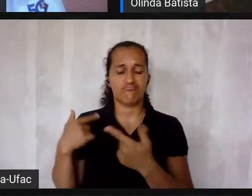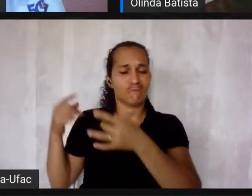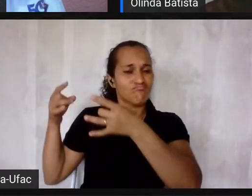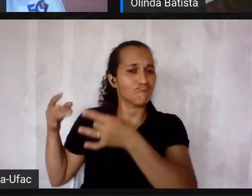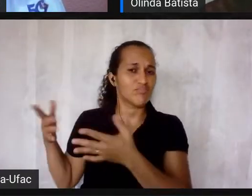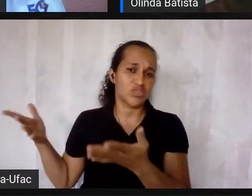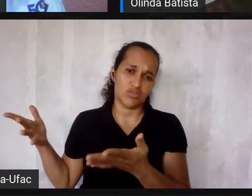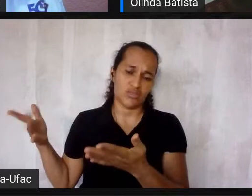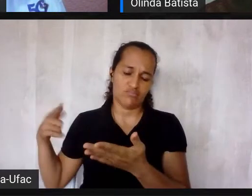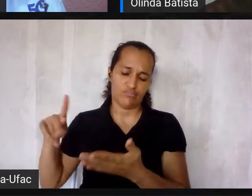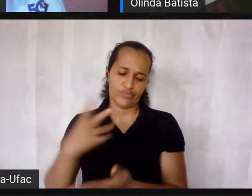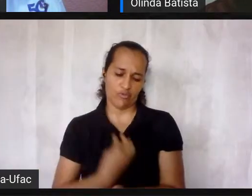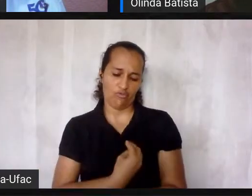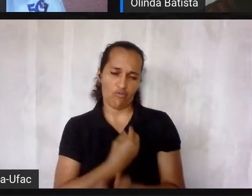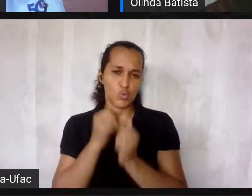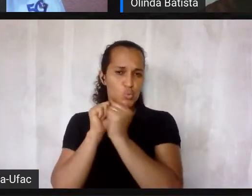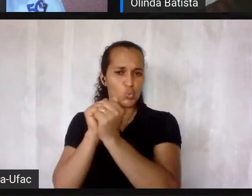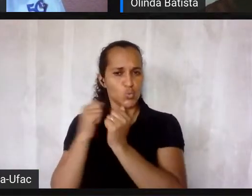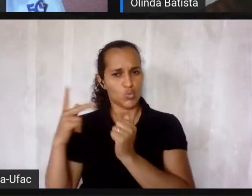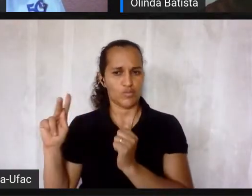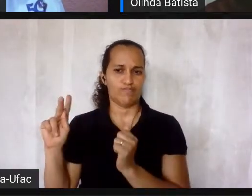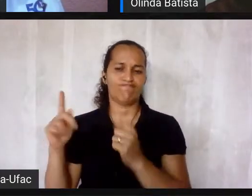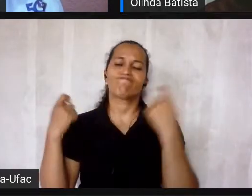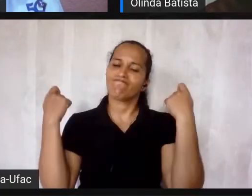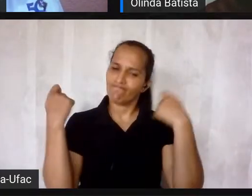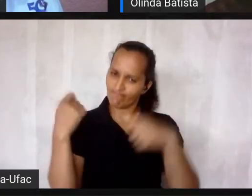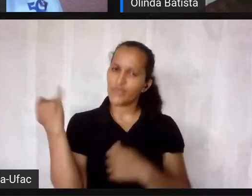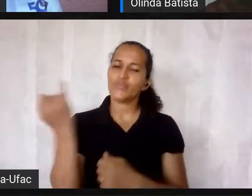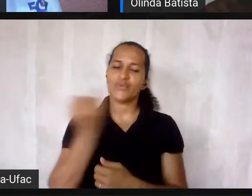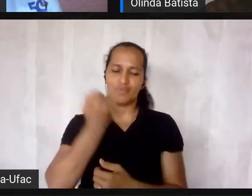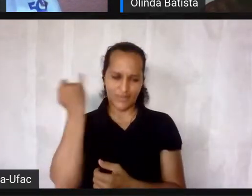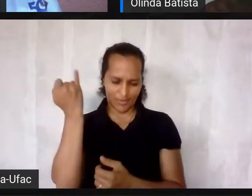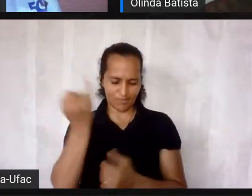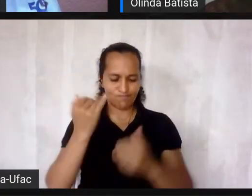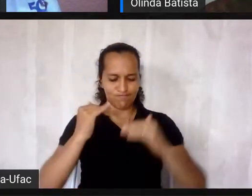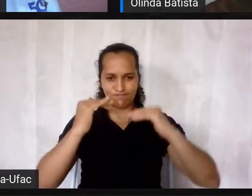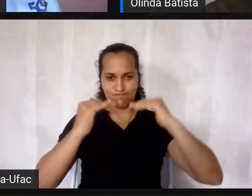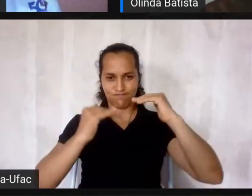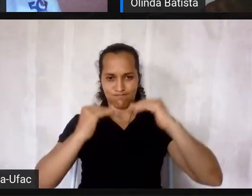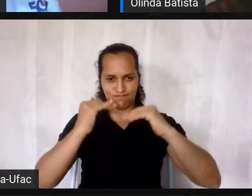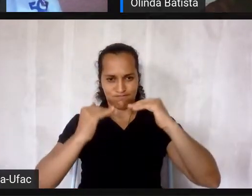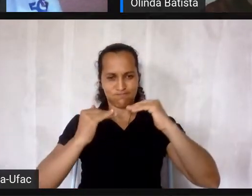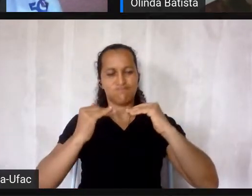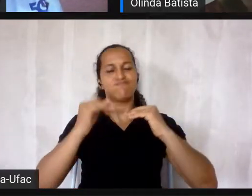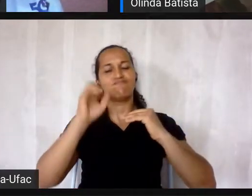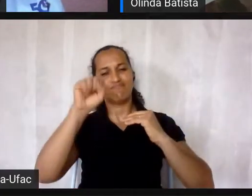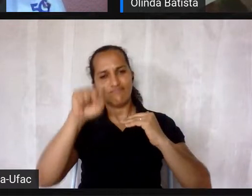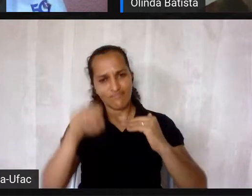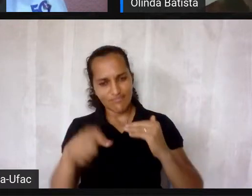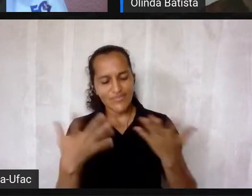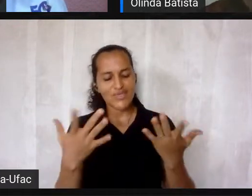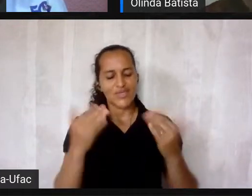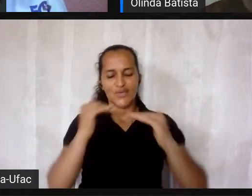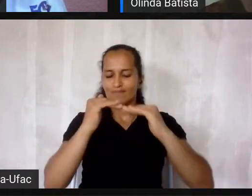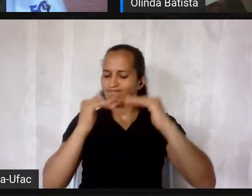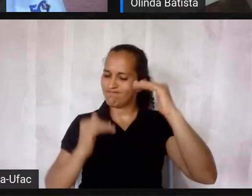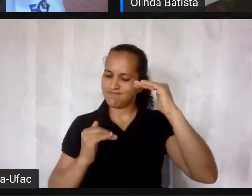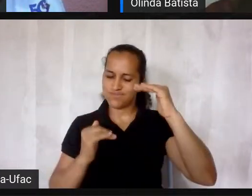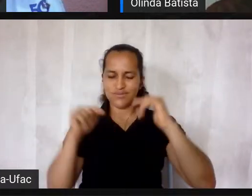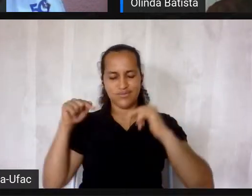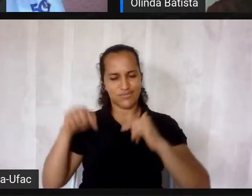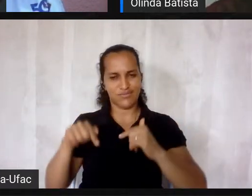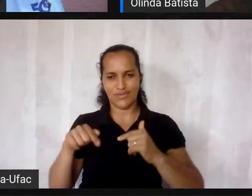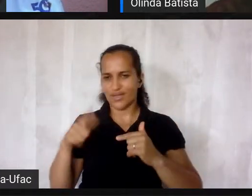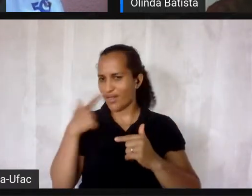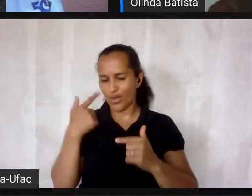Eu acho que é importante que a gente tenha um equilíbrio. Eu que eu tive um desequilíbrio nesse espaço e não recomendo a ninguém.